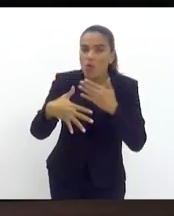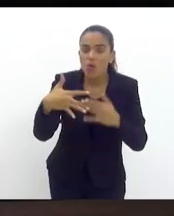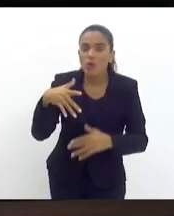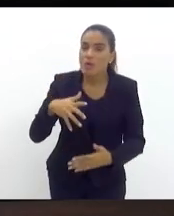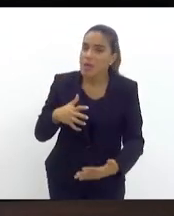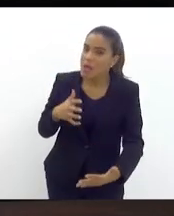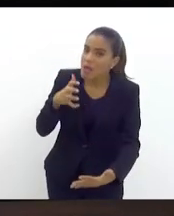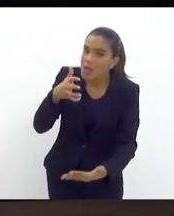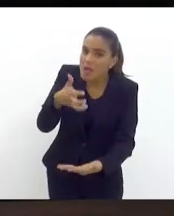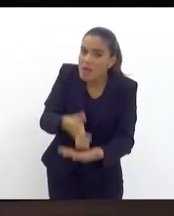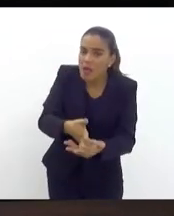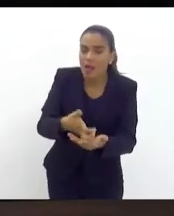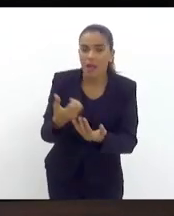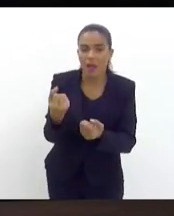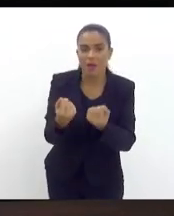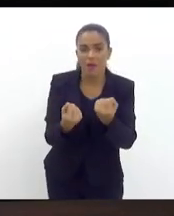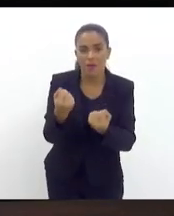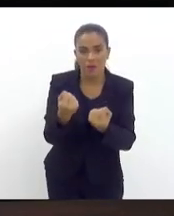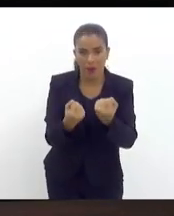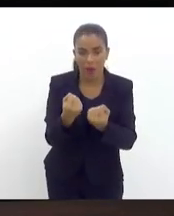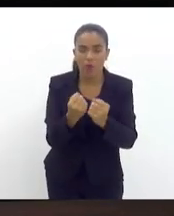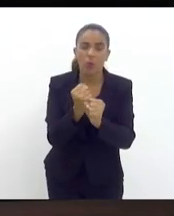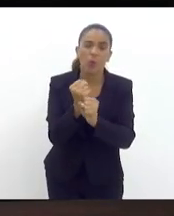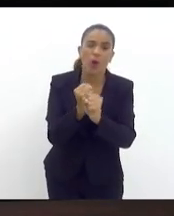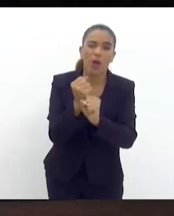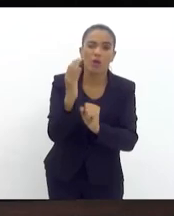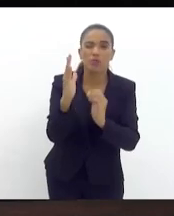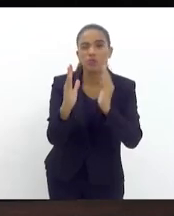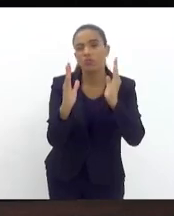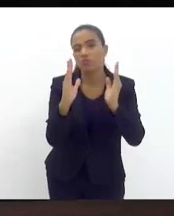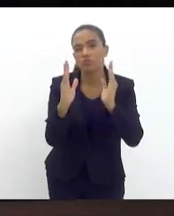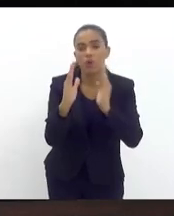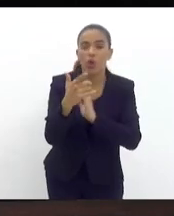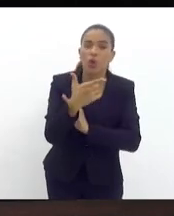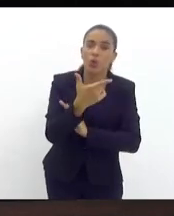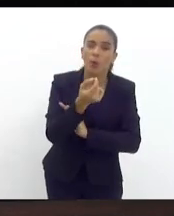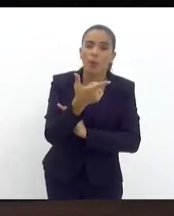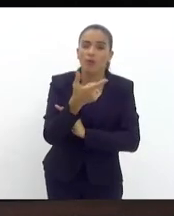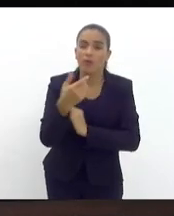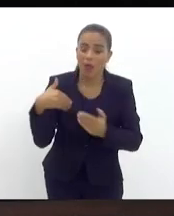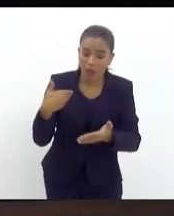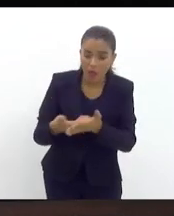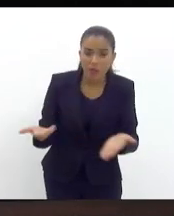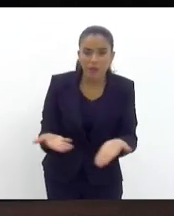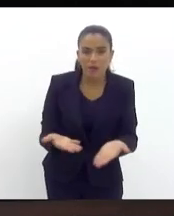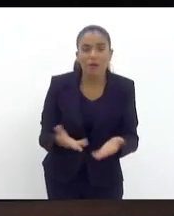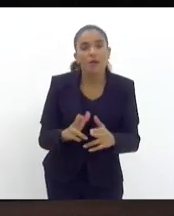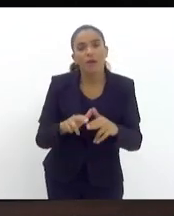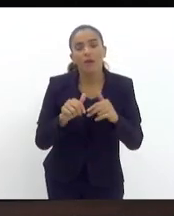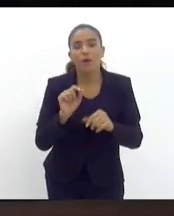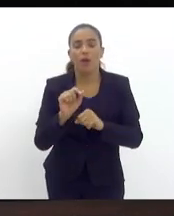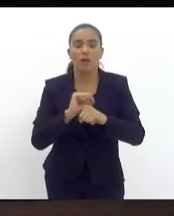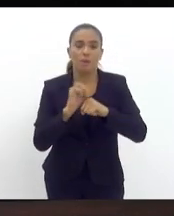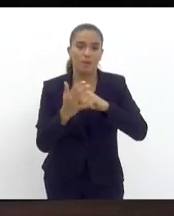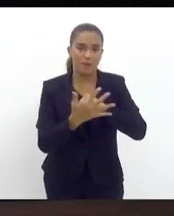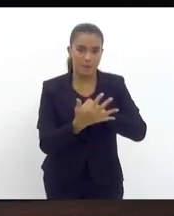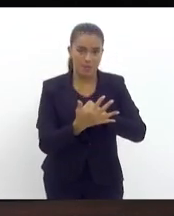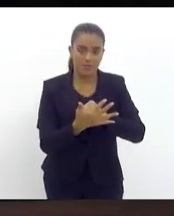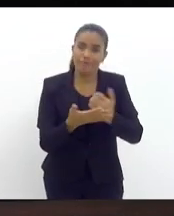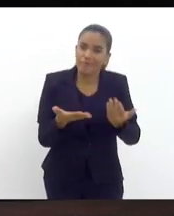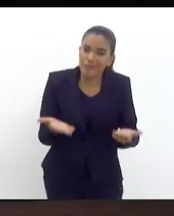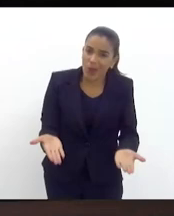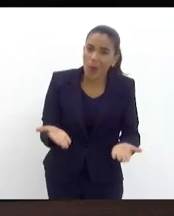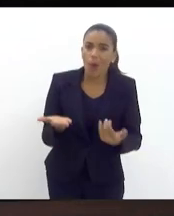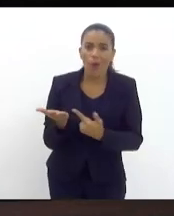que tá os seus veículos no ano de 2020 para cá por conta da pandemia então